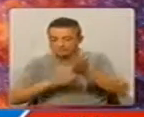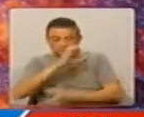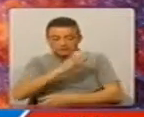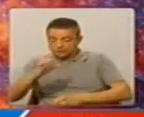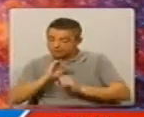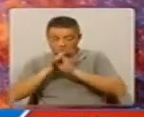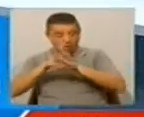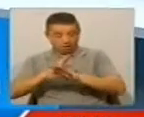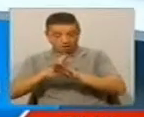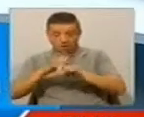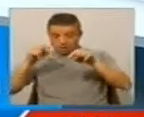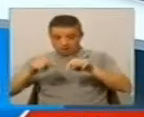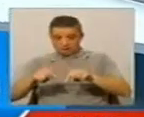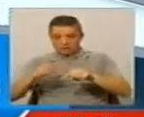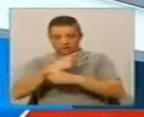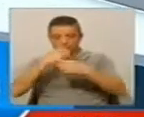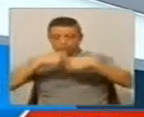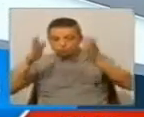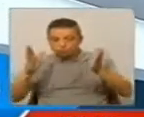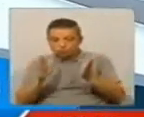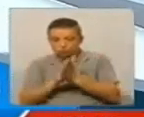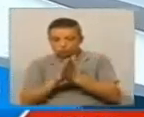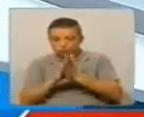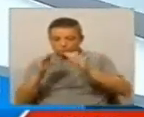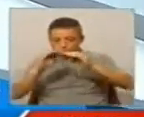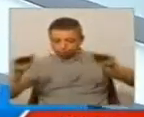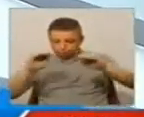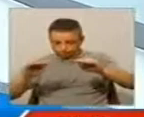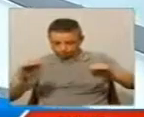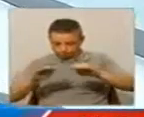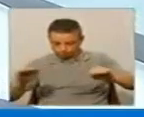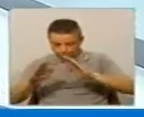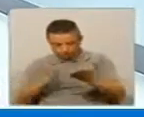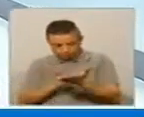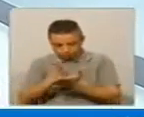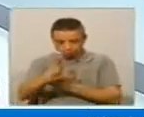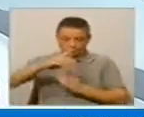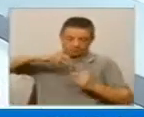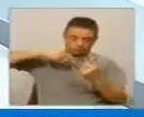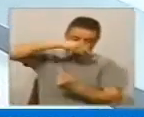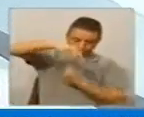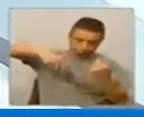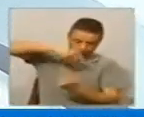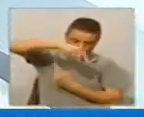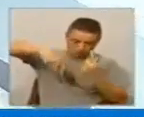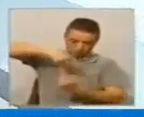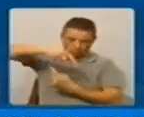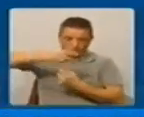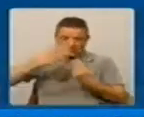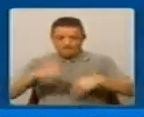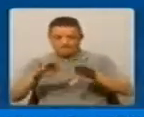já, estes quasares estão todos alinhados ao nível da sua direção da rotação. O que é esta rotação dos quasares? Os